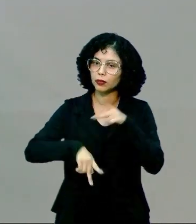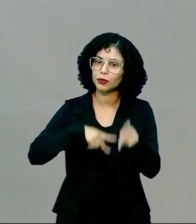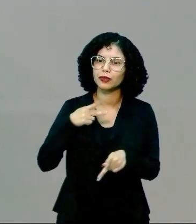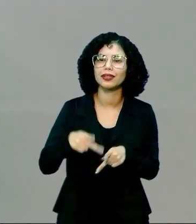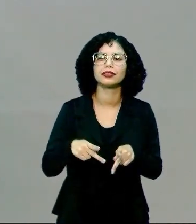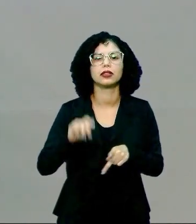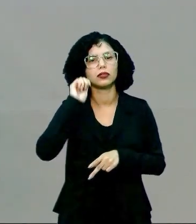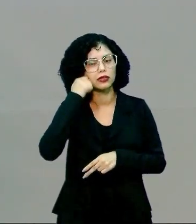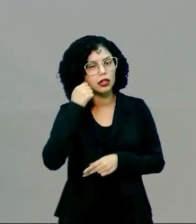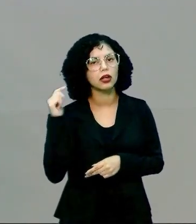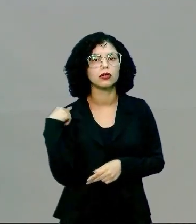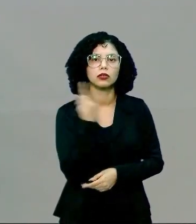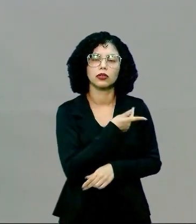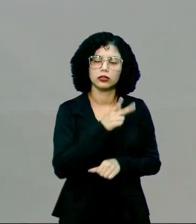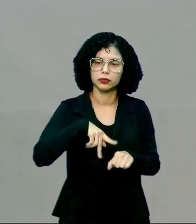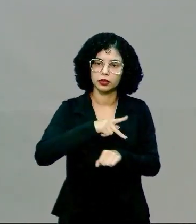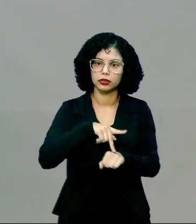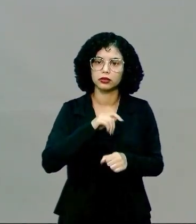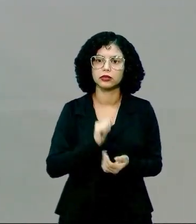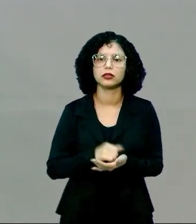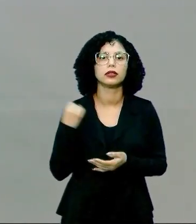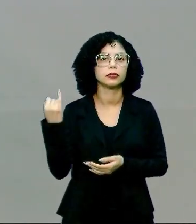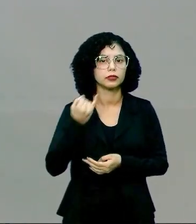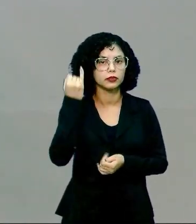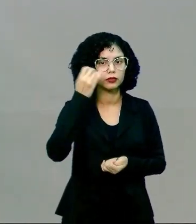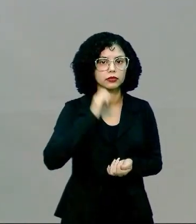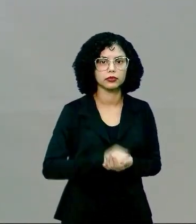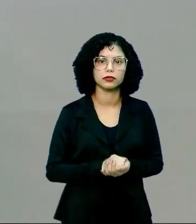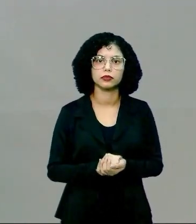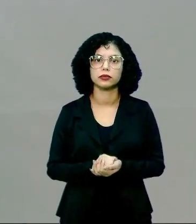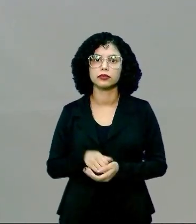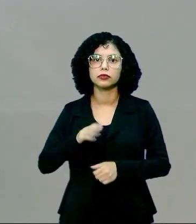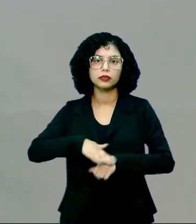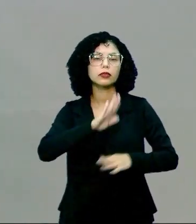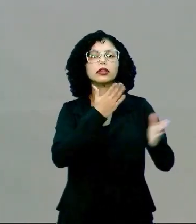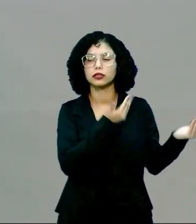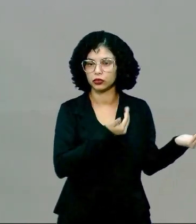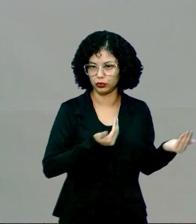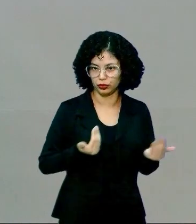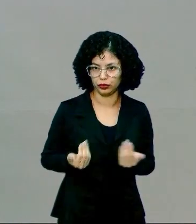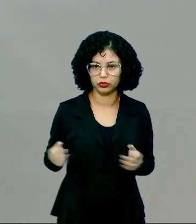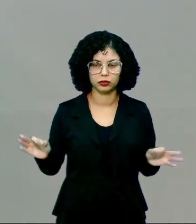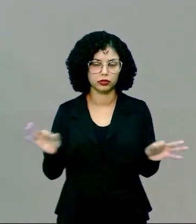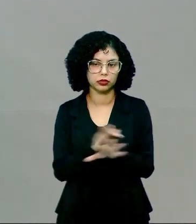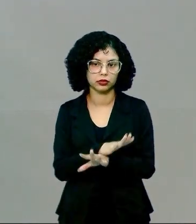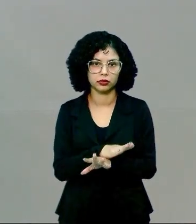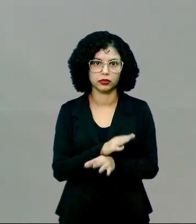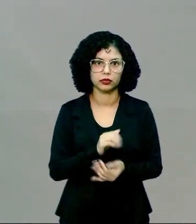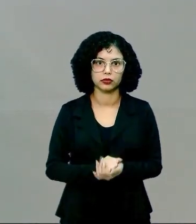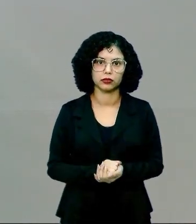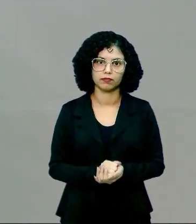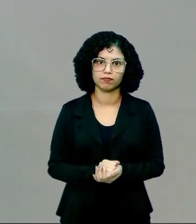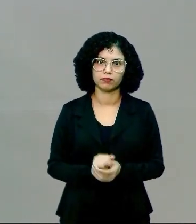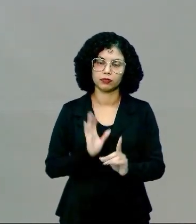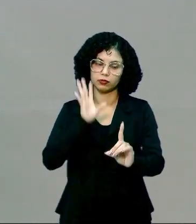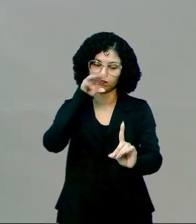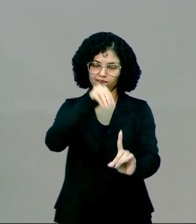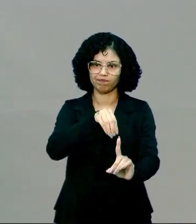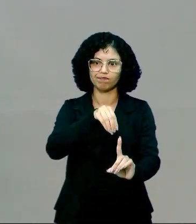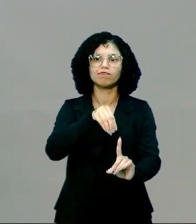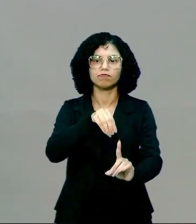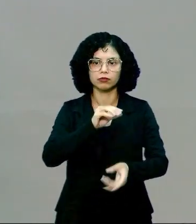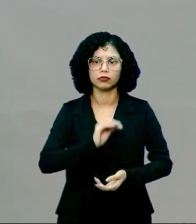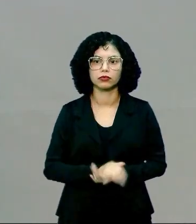população negra do nosso país, principalmente os mais jovens, acabam sendo um alvo